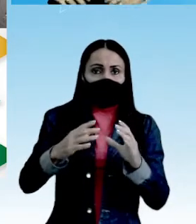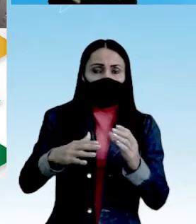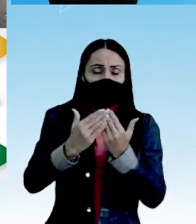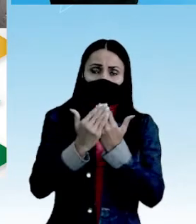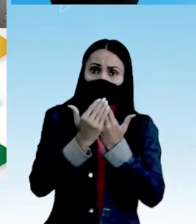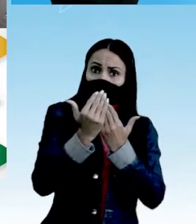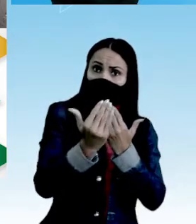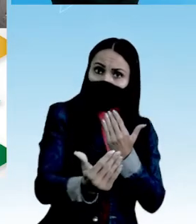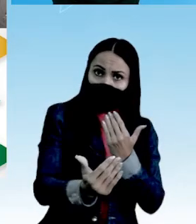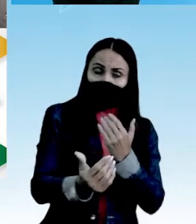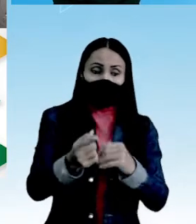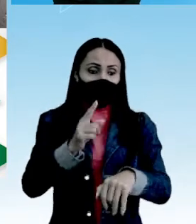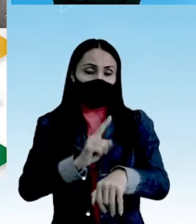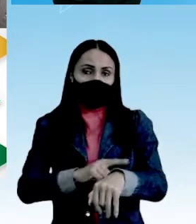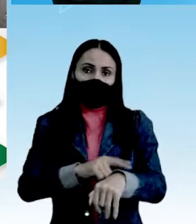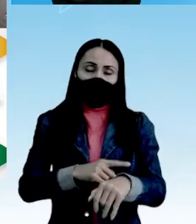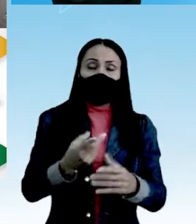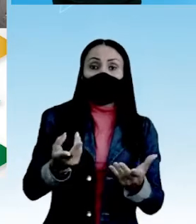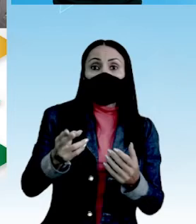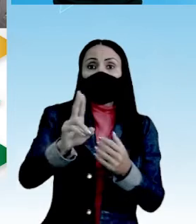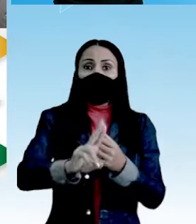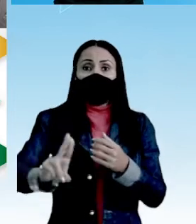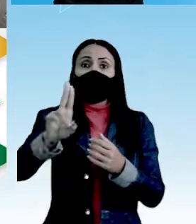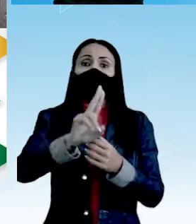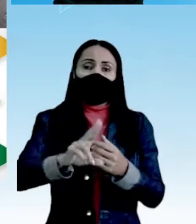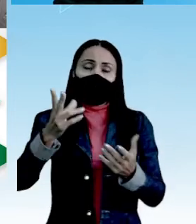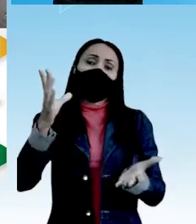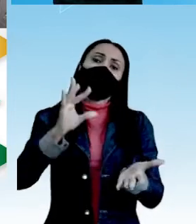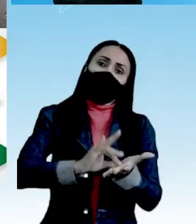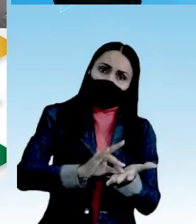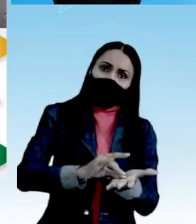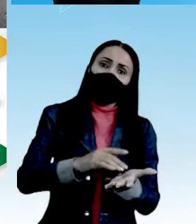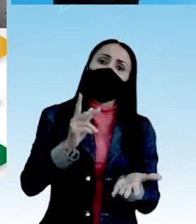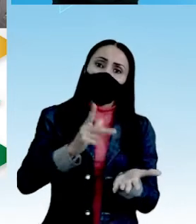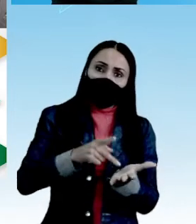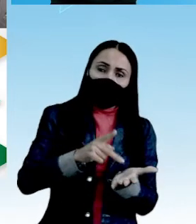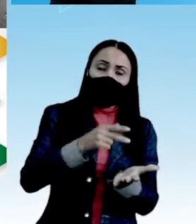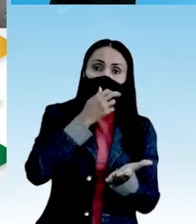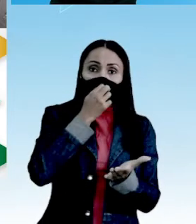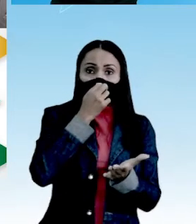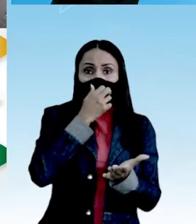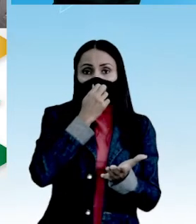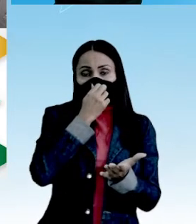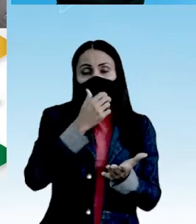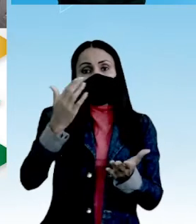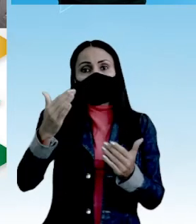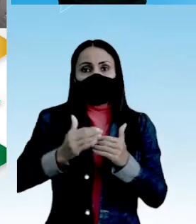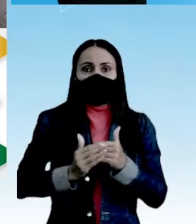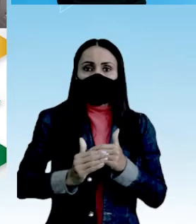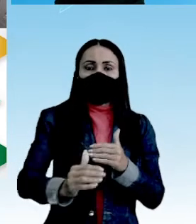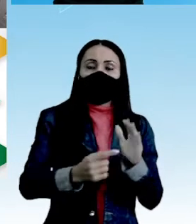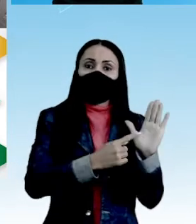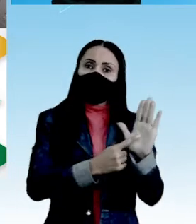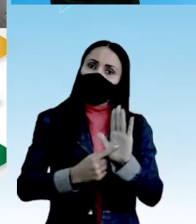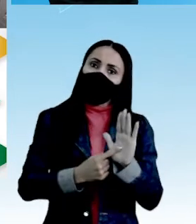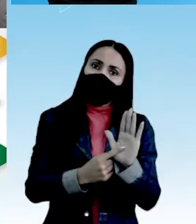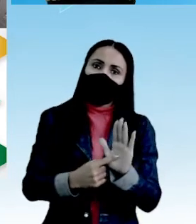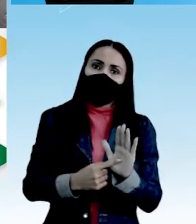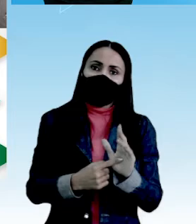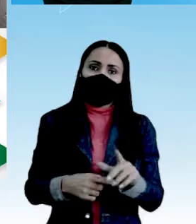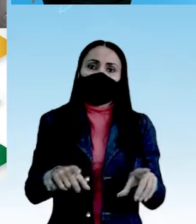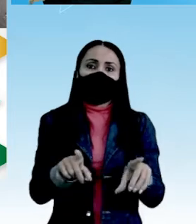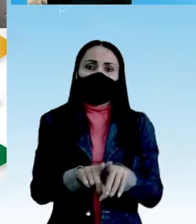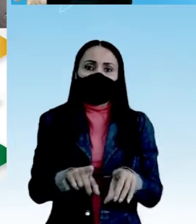tempo, né? A gente usa muito essa expressão, mas realmente de verdade, né? Então, quando ela começou a se apresentar, né, ela também foi uma